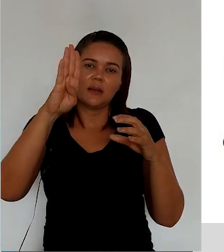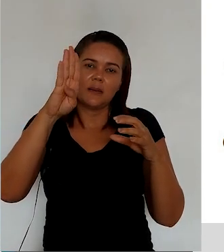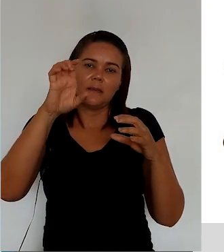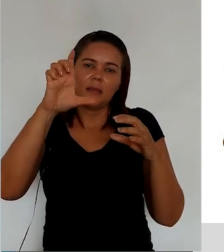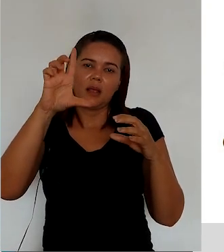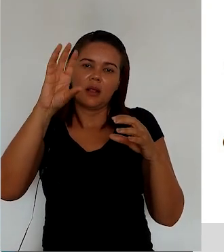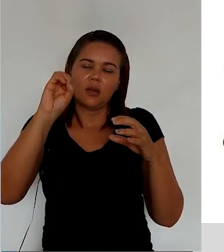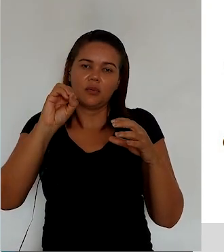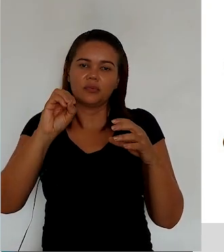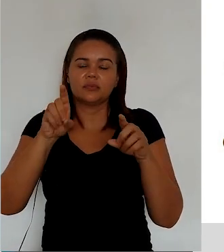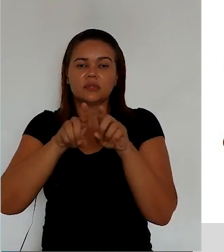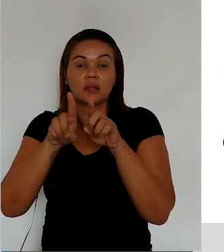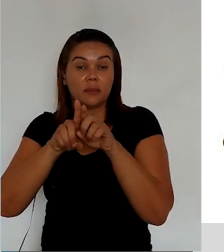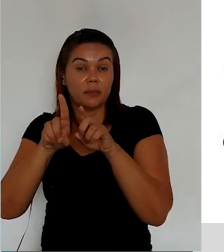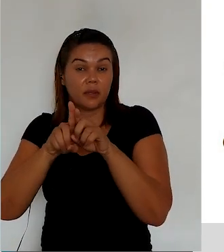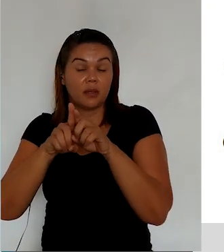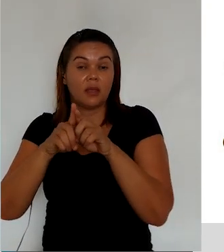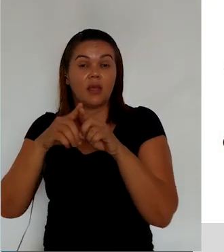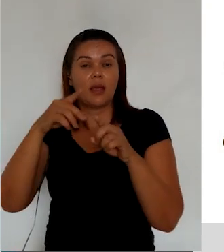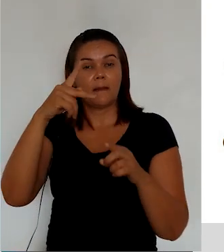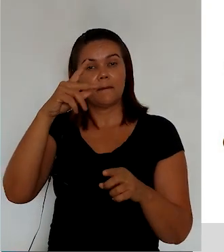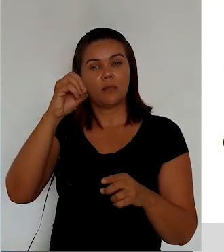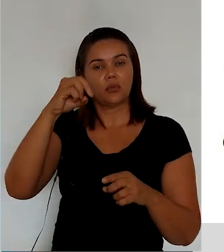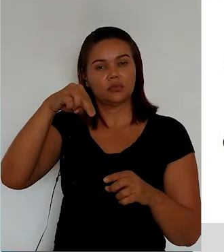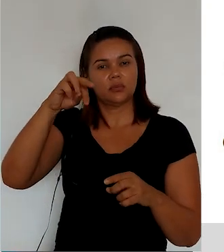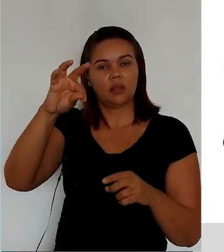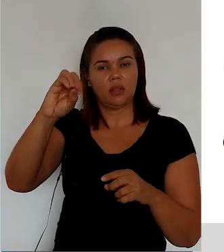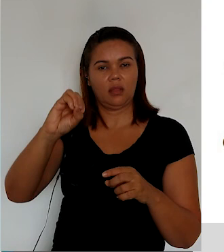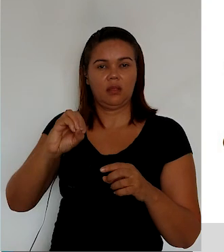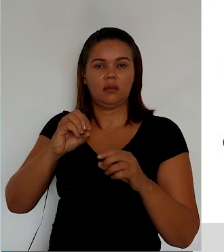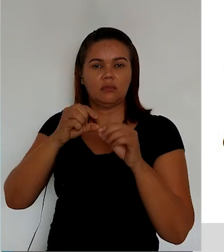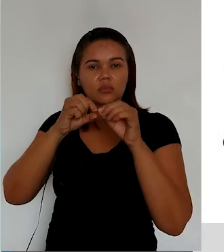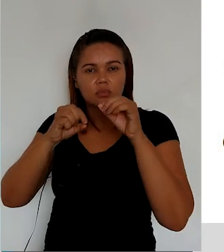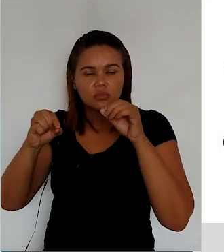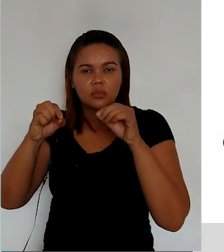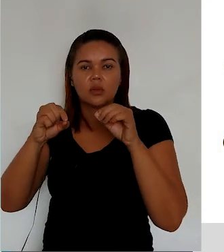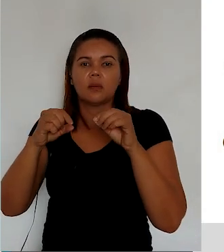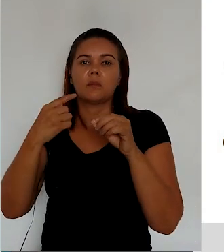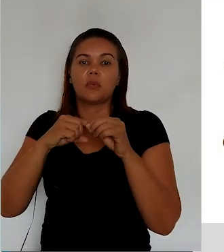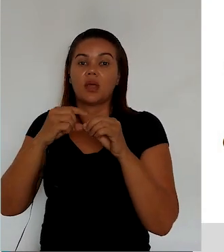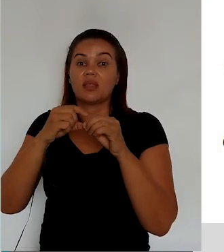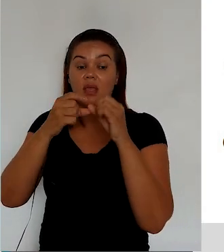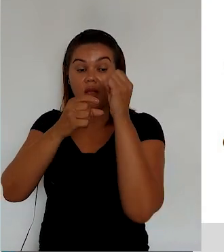Este ventrículo continua-se com o canal medular.